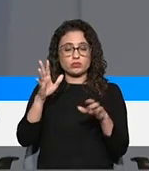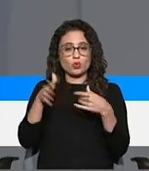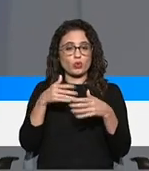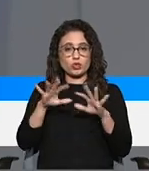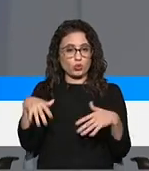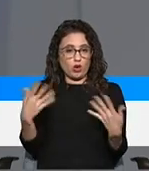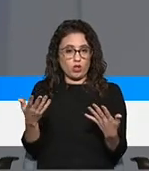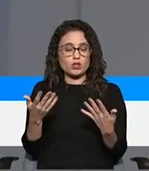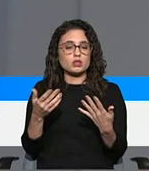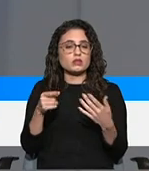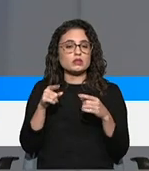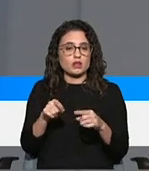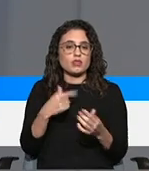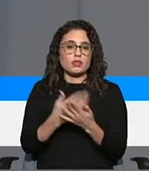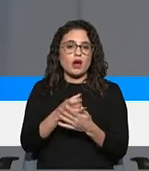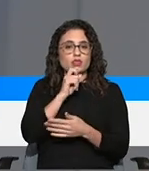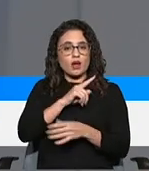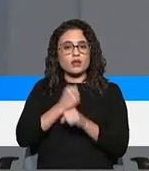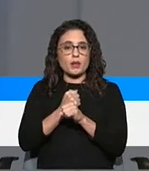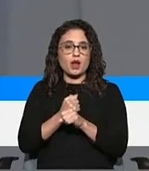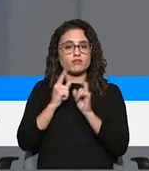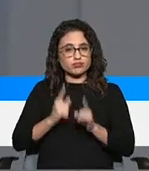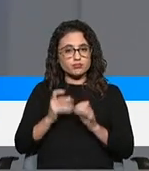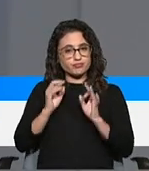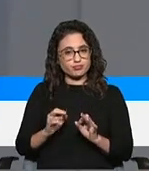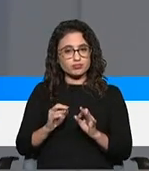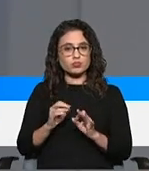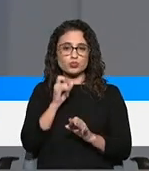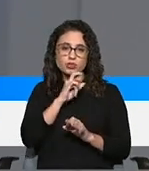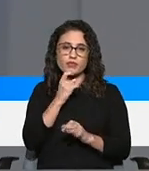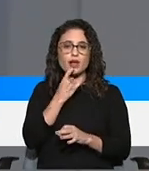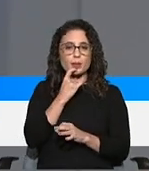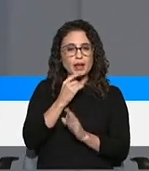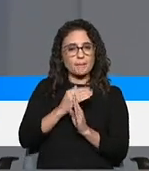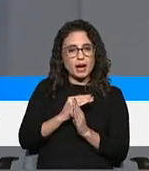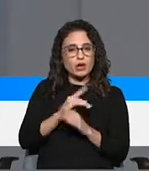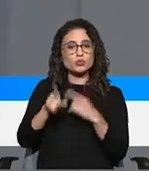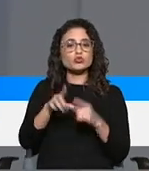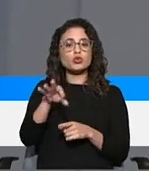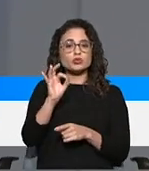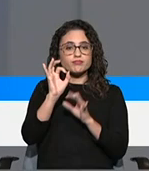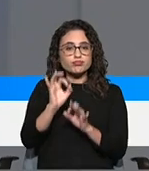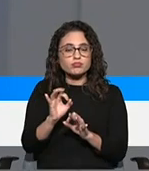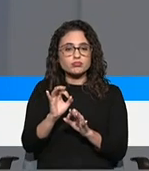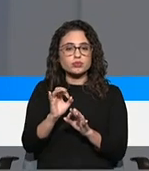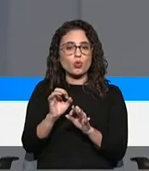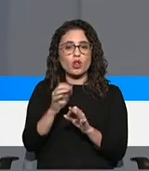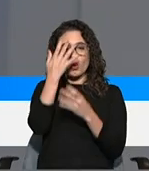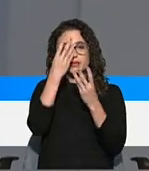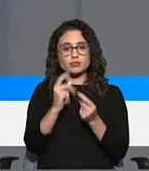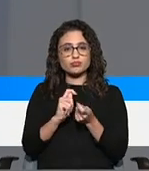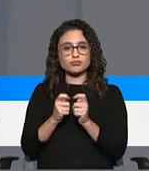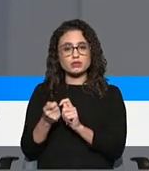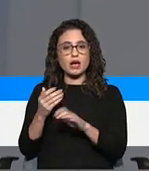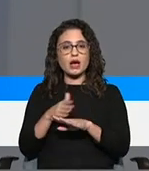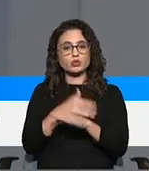eh só estará impulsado provável ele em meados de abril e que as grandes opções de fundo não terão orçamentos retificativo antes de verão e